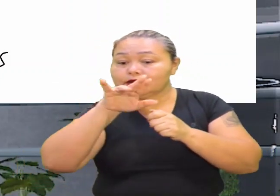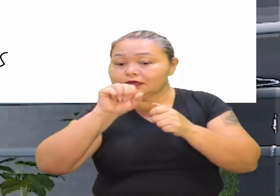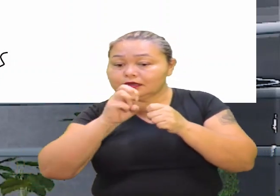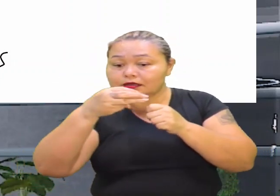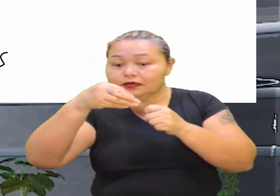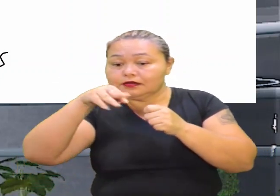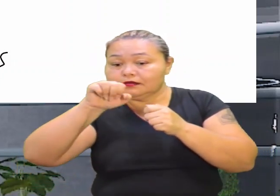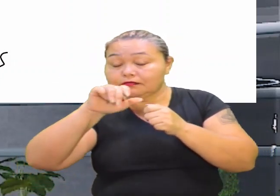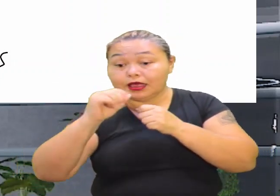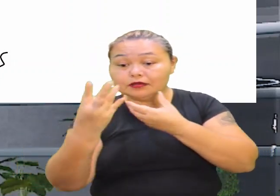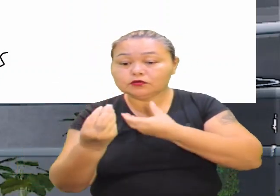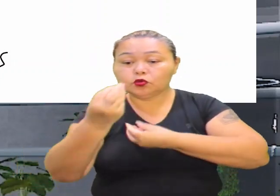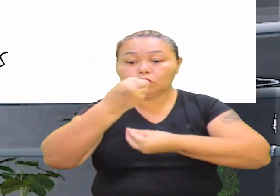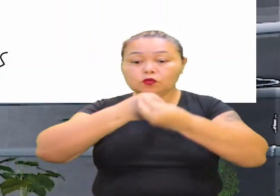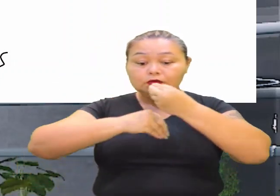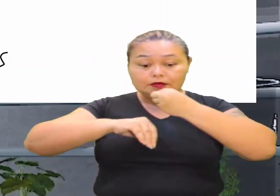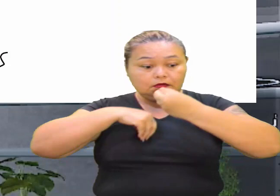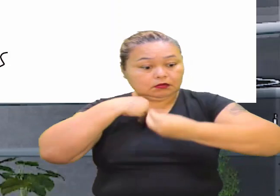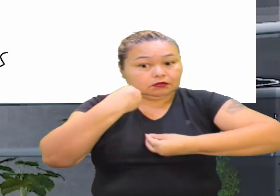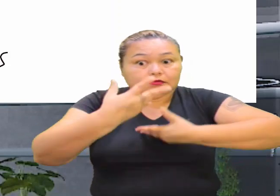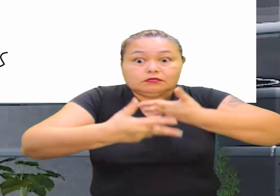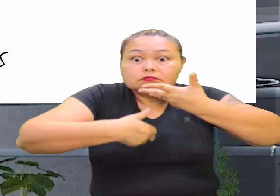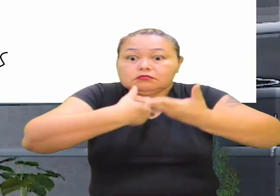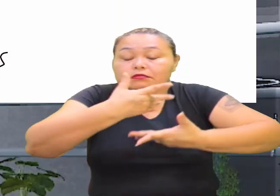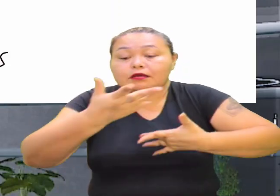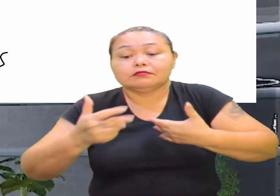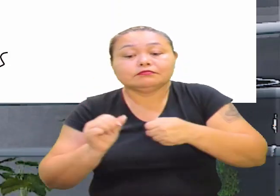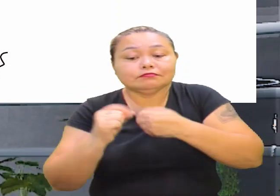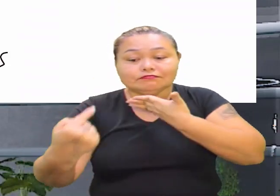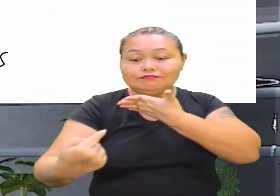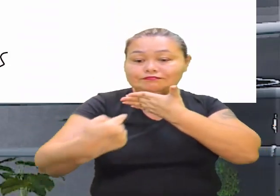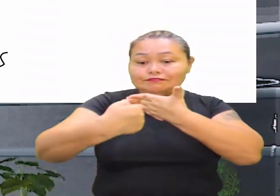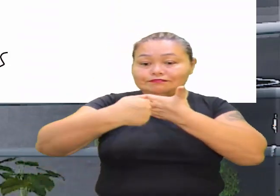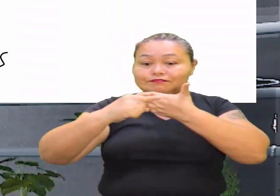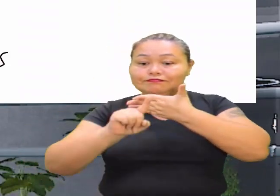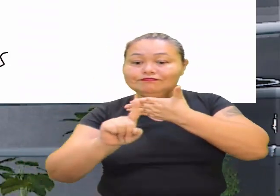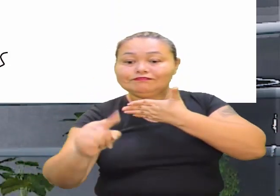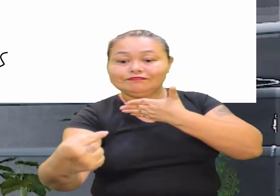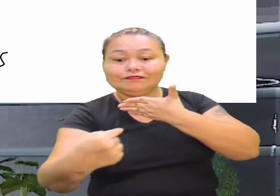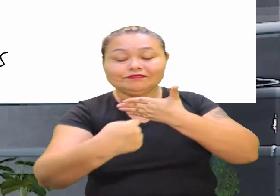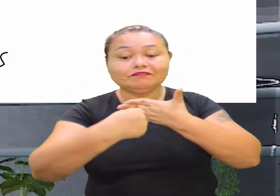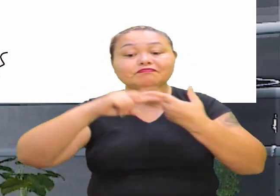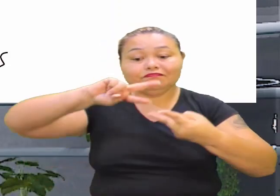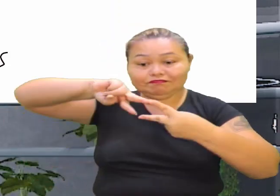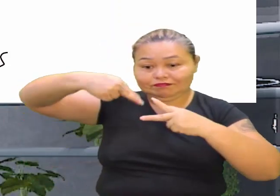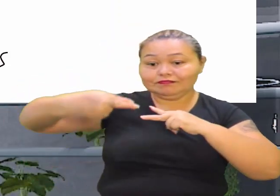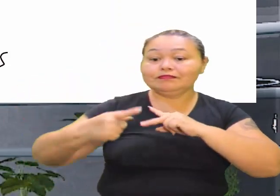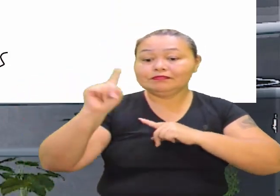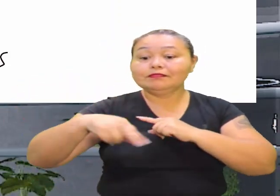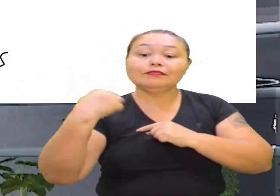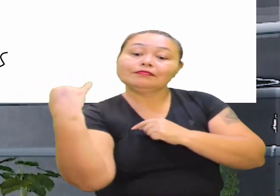para estimular a eficiência imunológica. Por isso que a genética é importante.